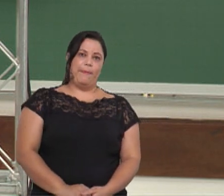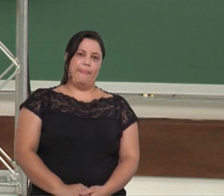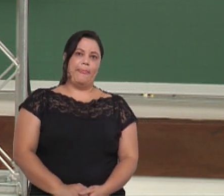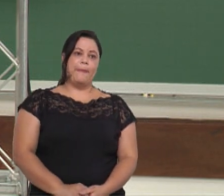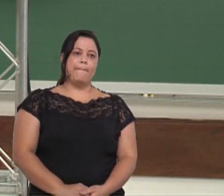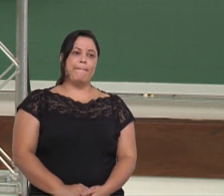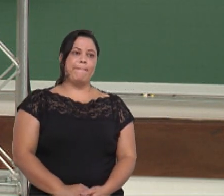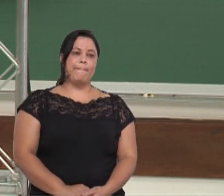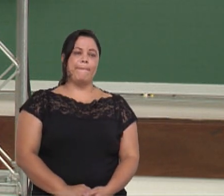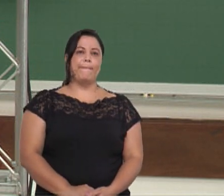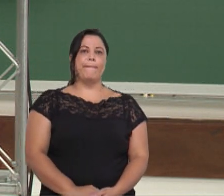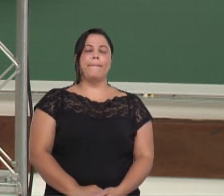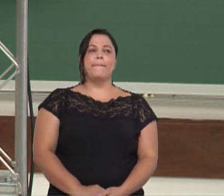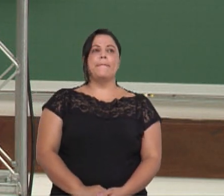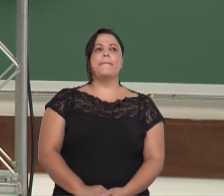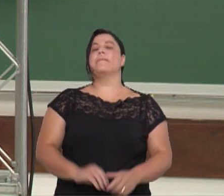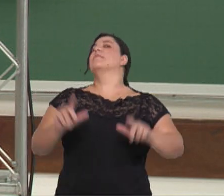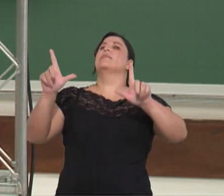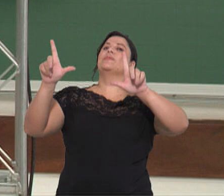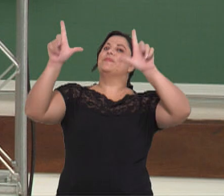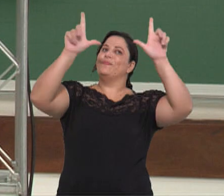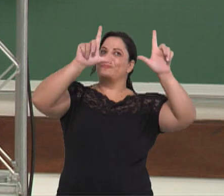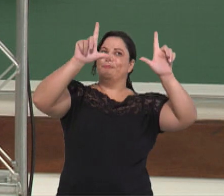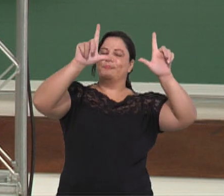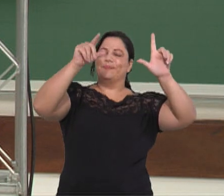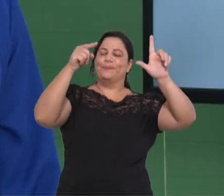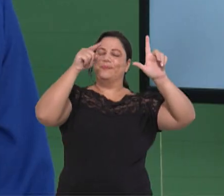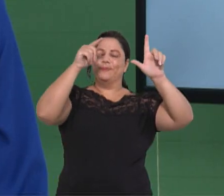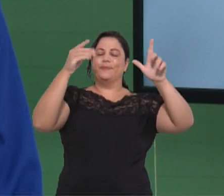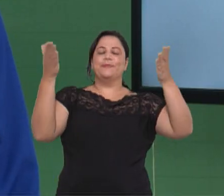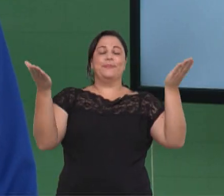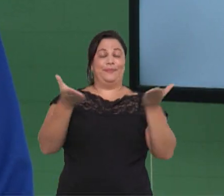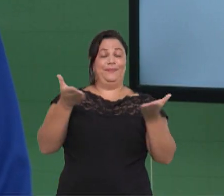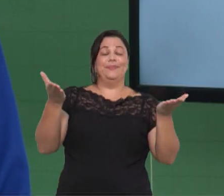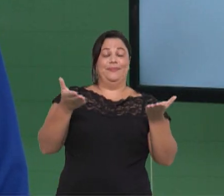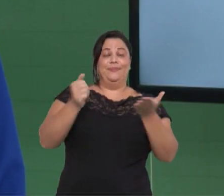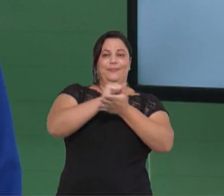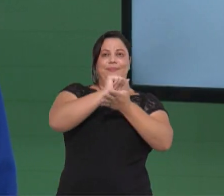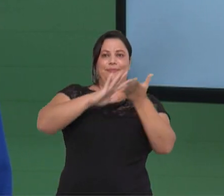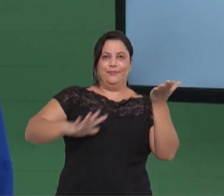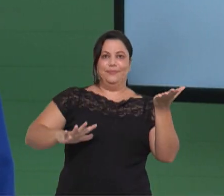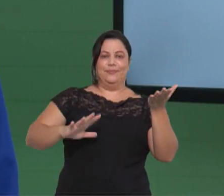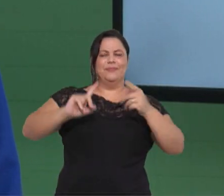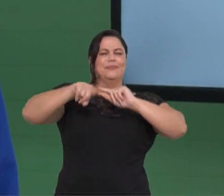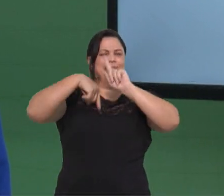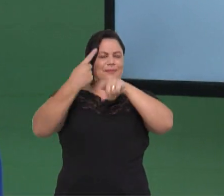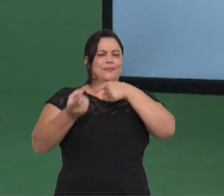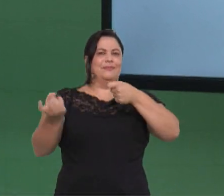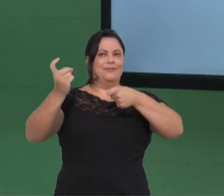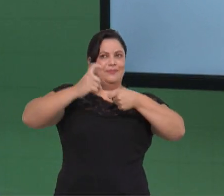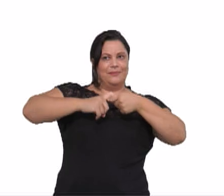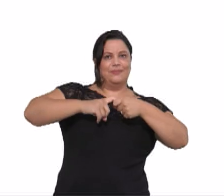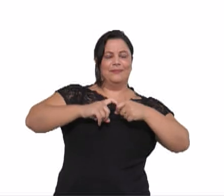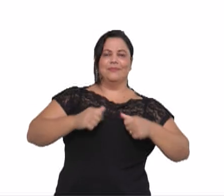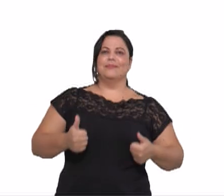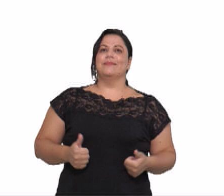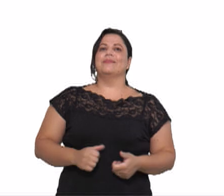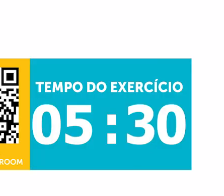Bom, nós vamos agora para um segundo bloco de atividades. Daqui a pouquinho a gente volta aí para a correção.